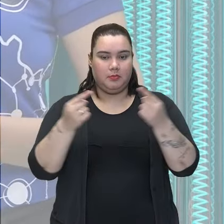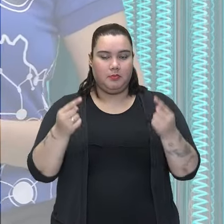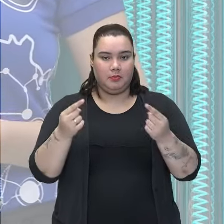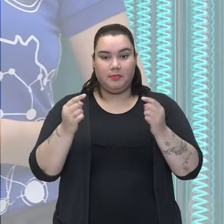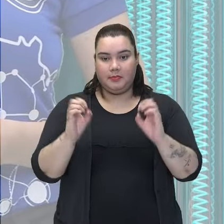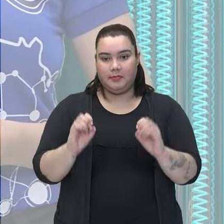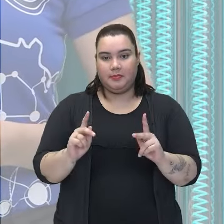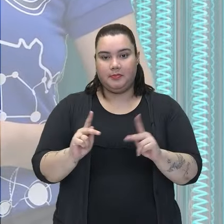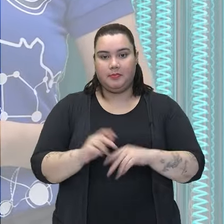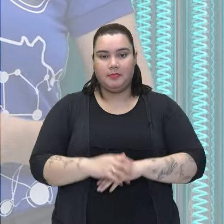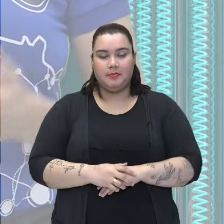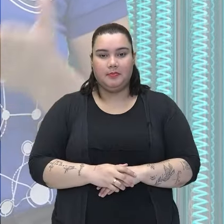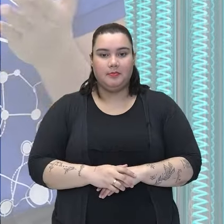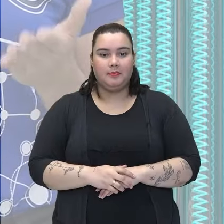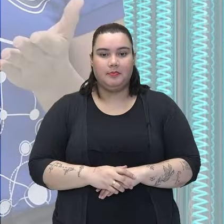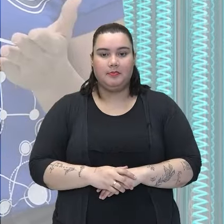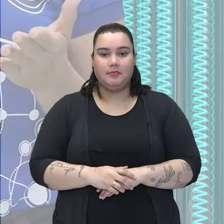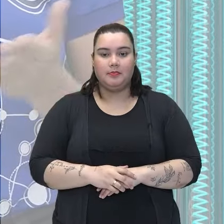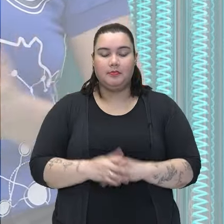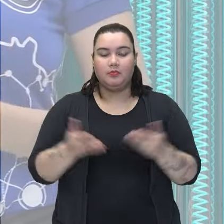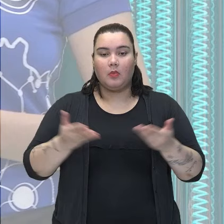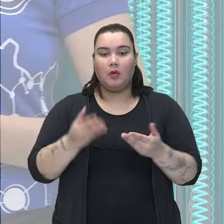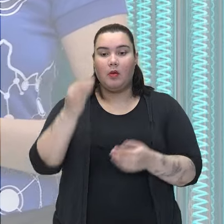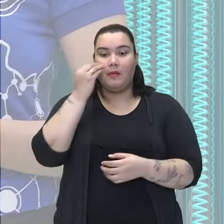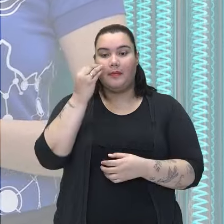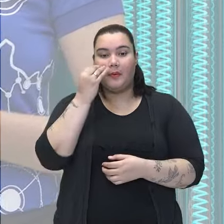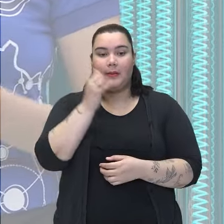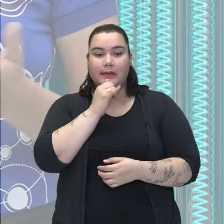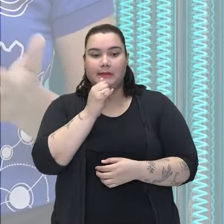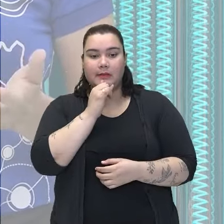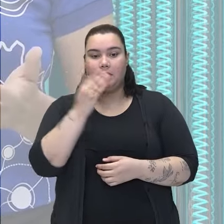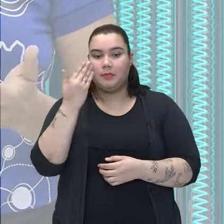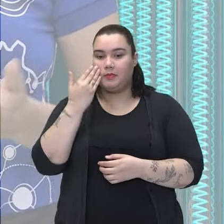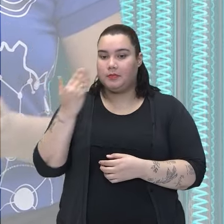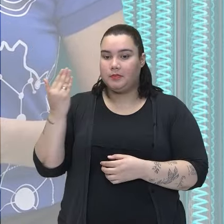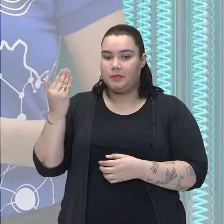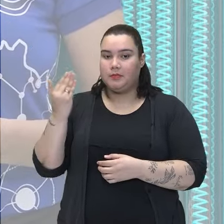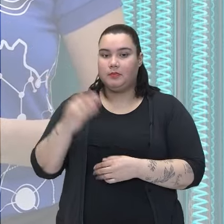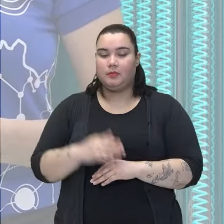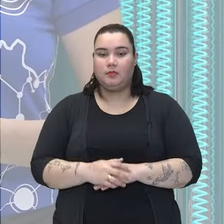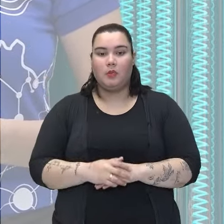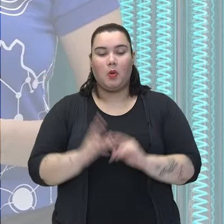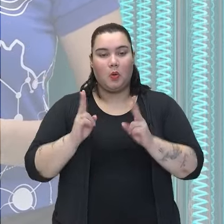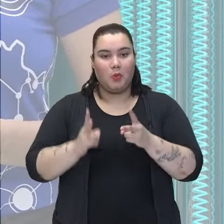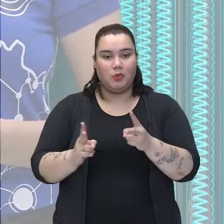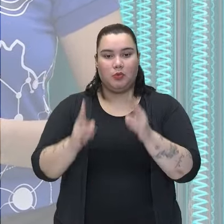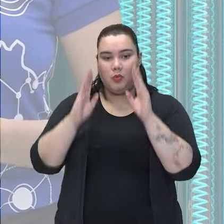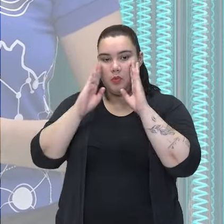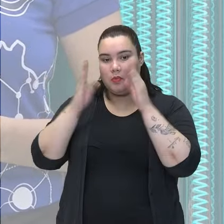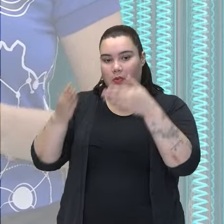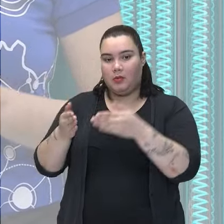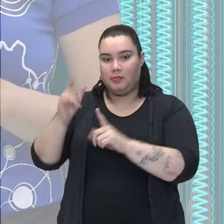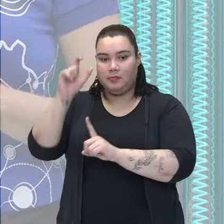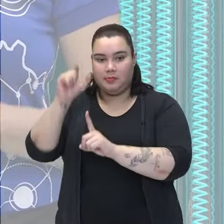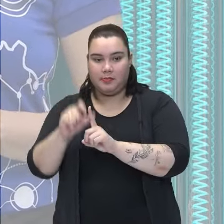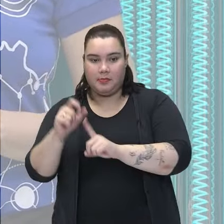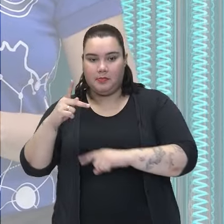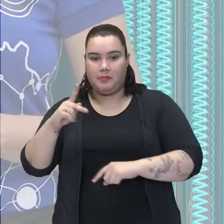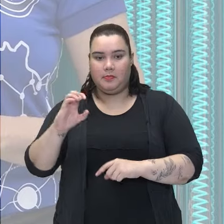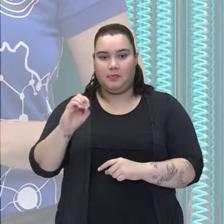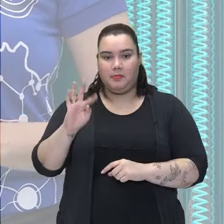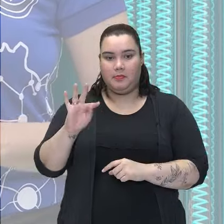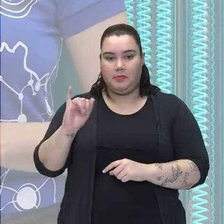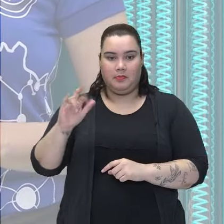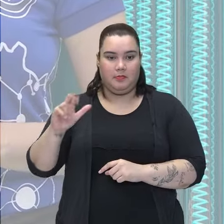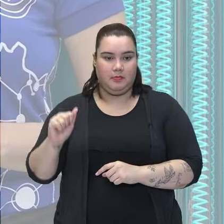com o going to. Vamos ver um exemplo? Ainda novamente com a nossa personagem Potira.